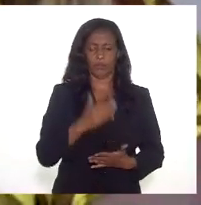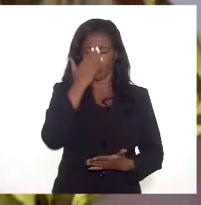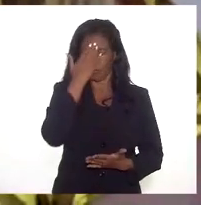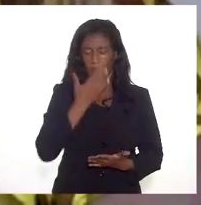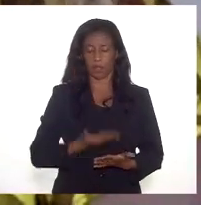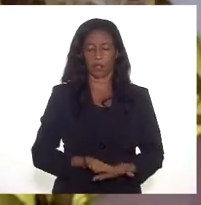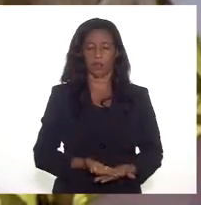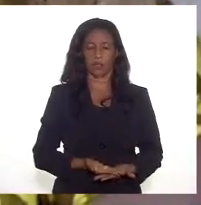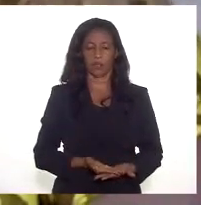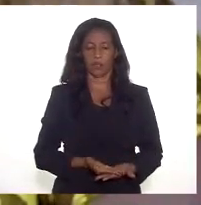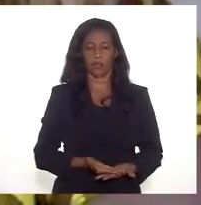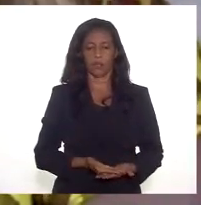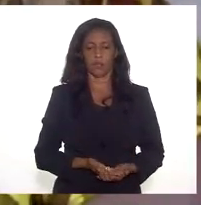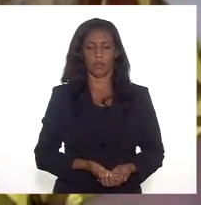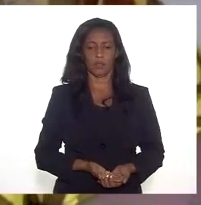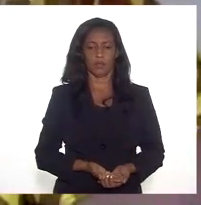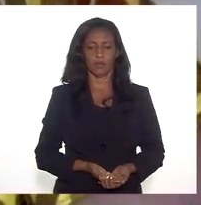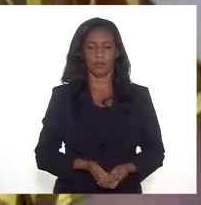acredito